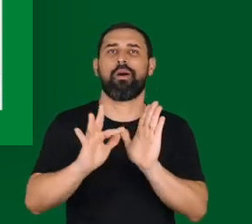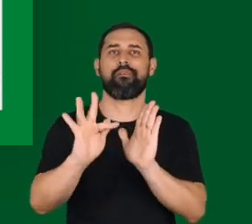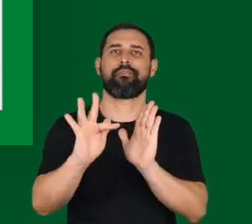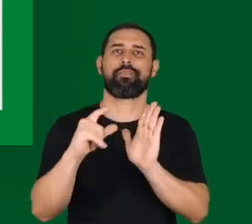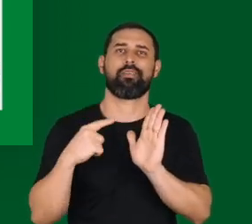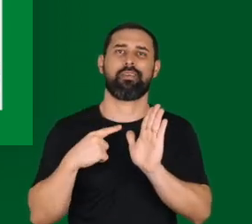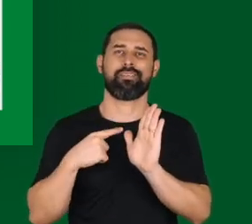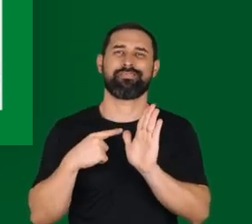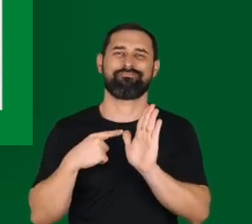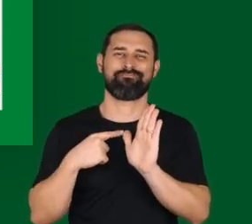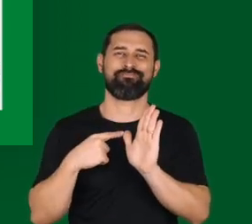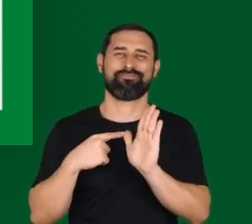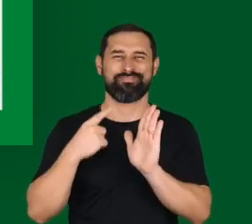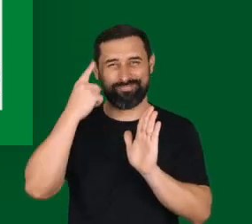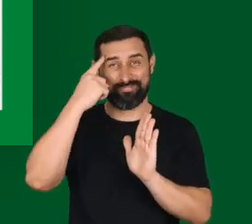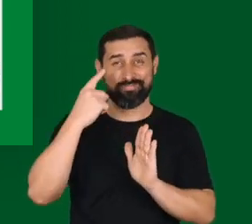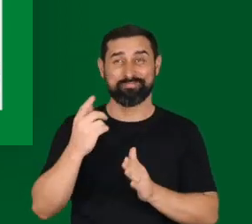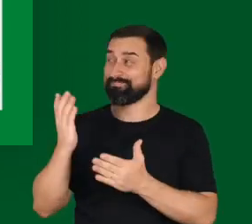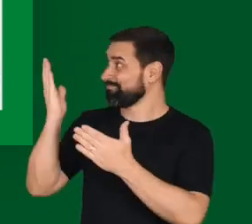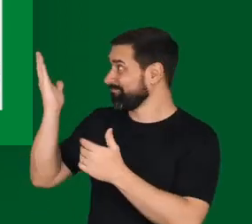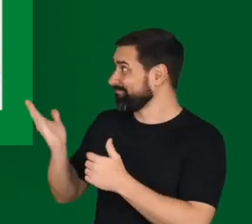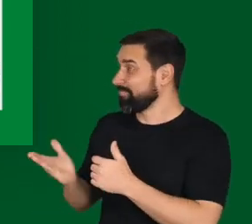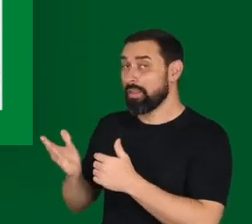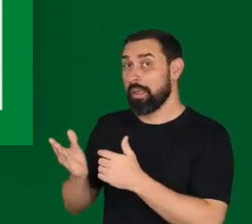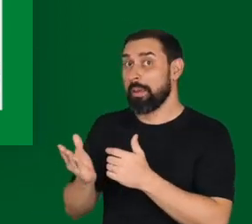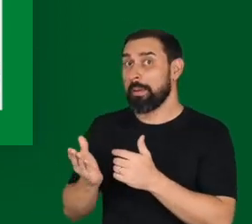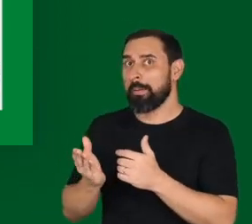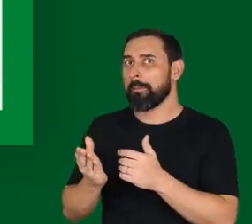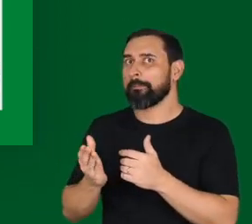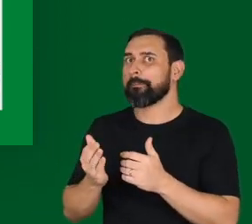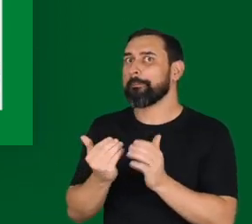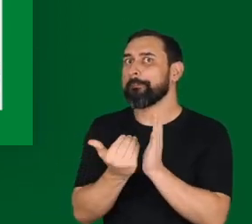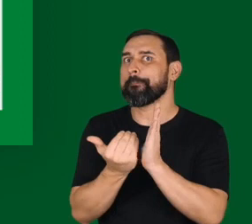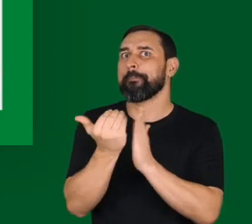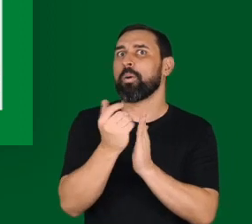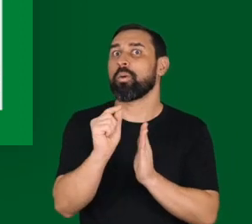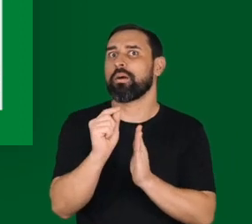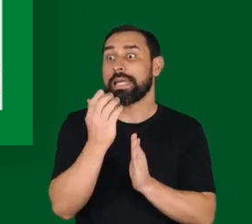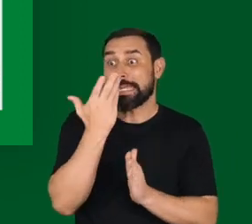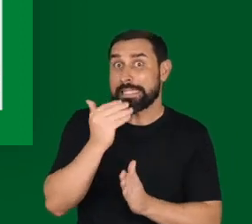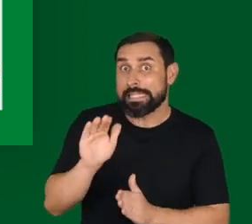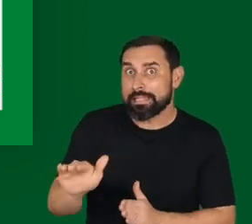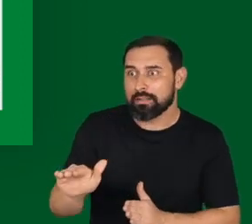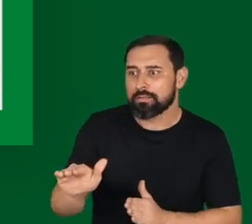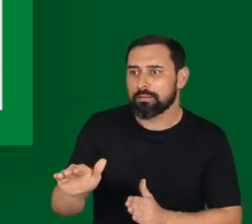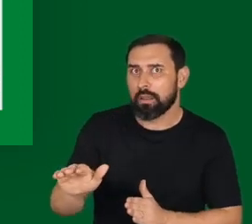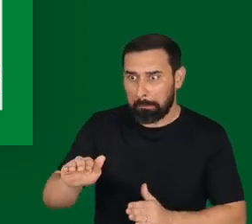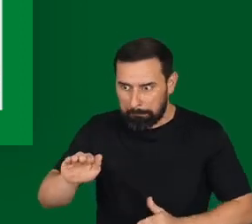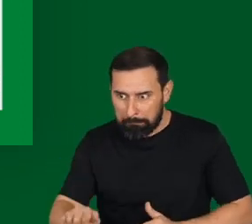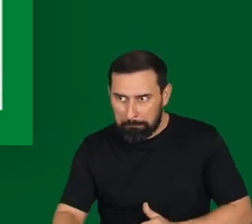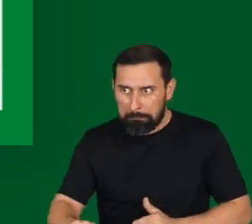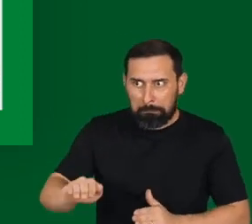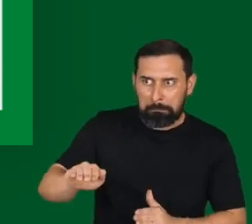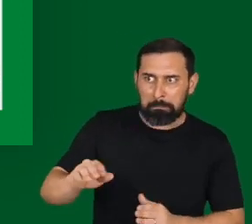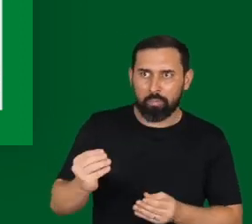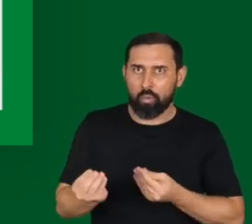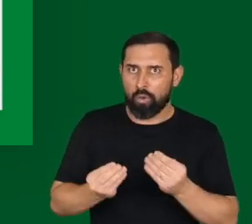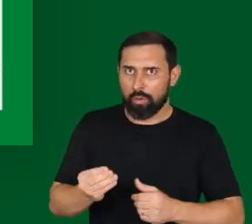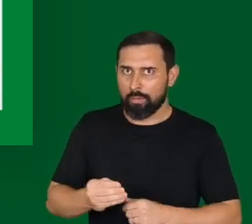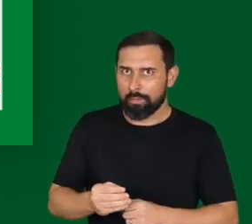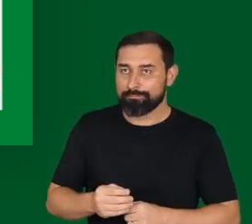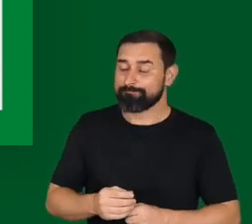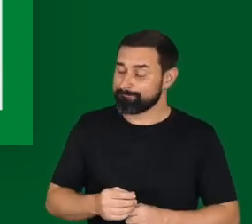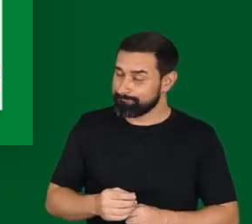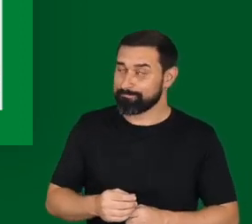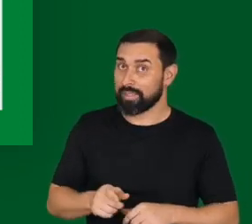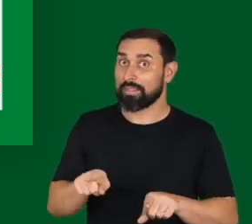está se tratando aqui nessa aula. Tá? Então, além do X, A, B, C, D, E, eu tenho que lembrar, é uma criança menor, eu tenho que